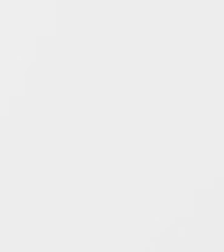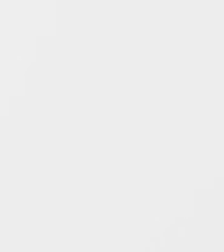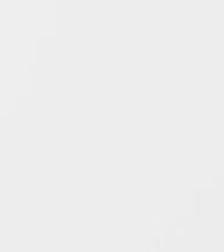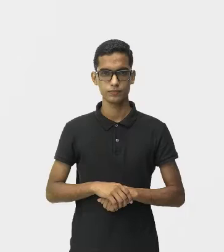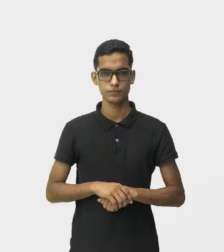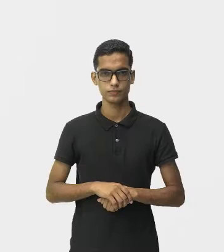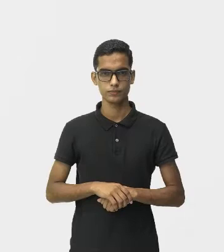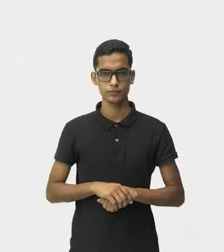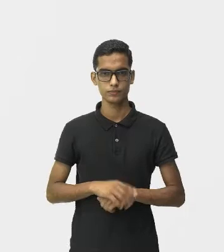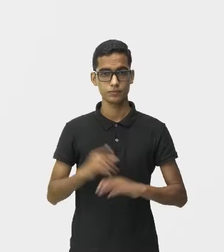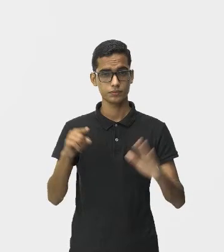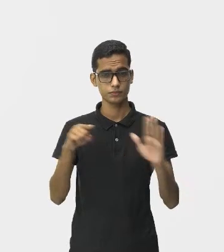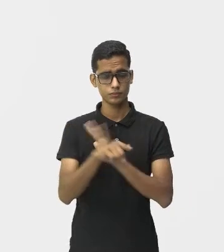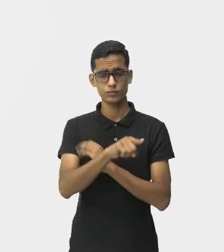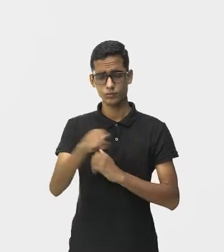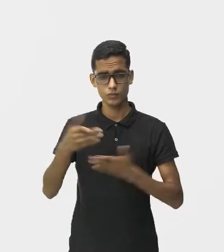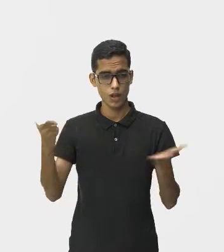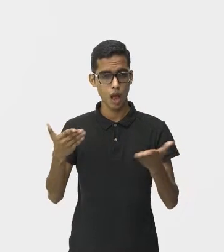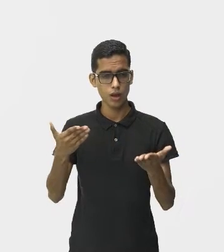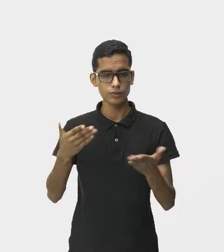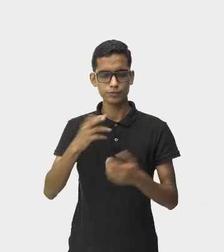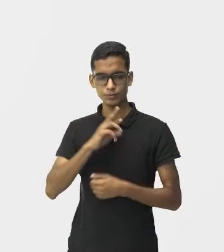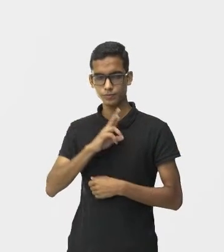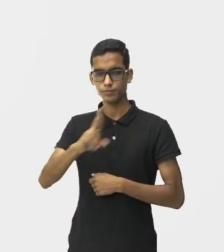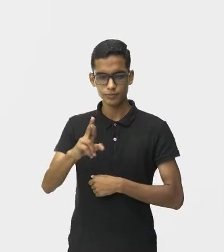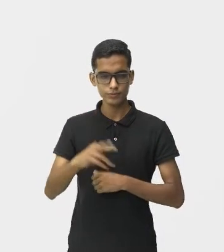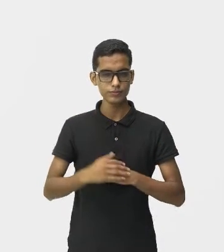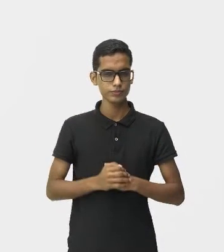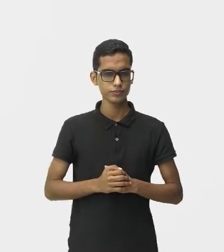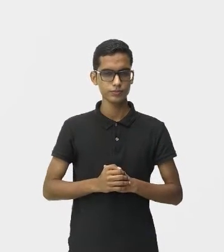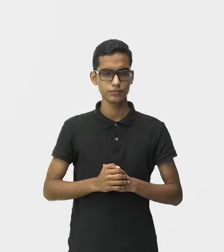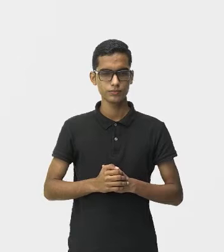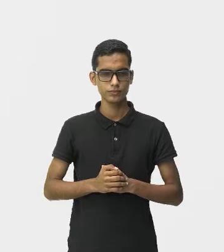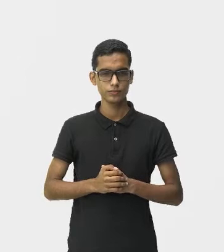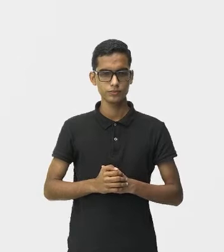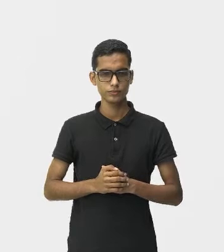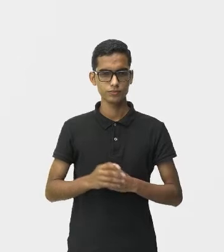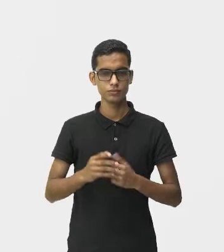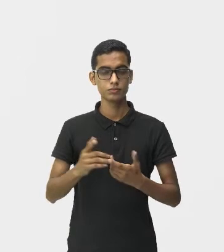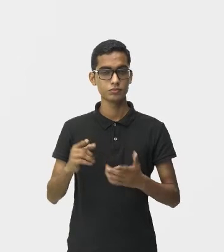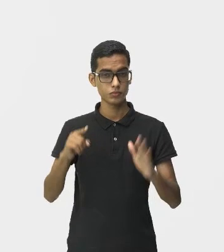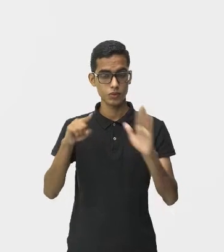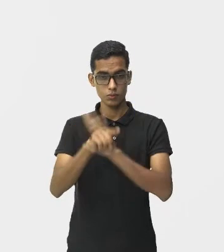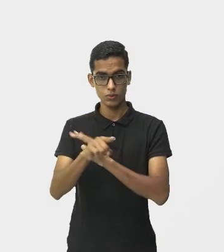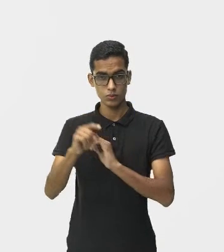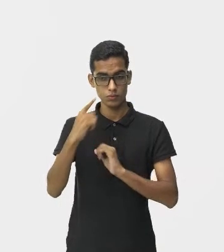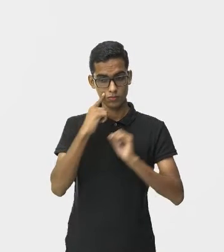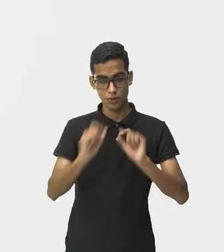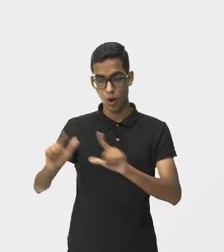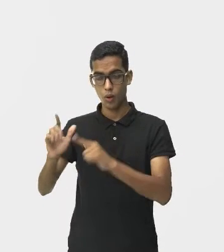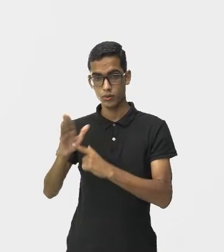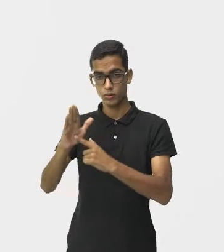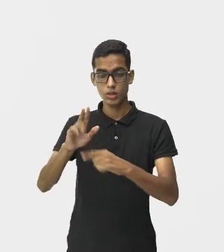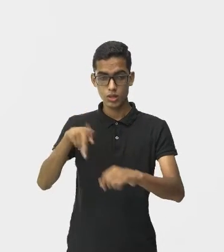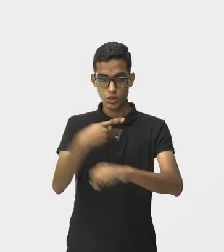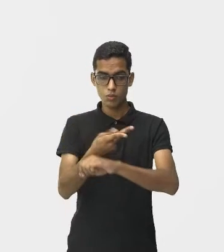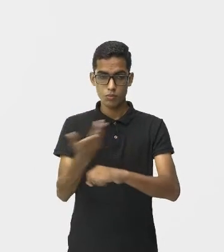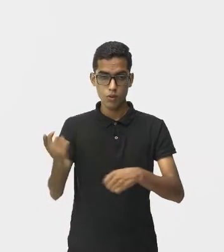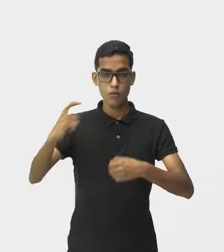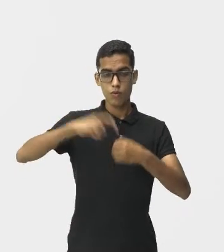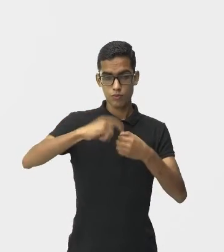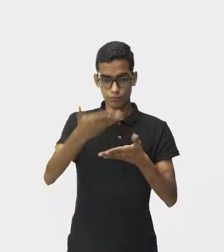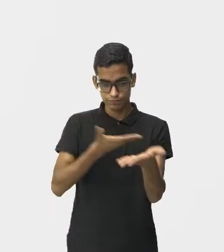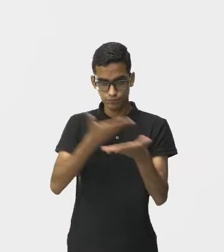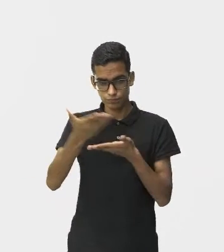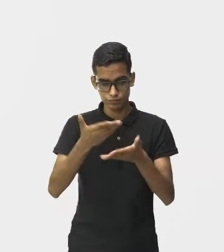Uma questão para vocês refletirem aí, gente, eu vou deixar para vocês a questão, daqui a pouco a gente vai voltar para interagir com vocês.